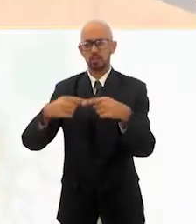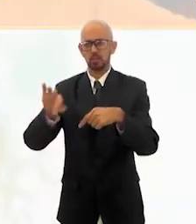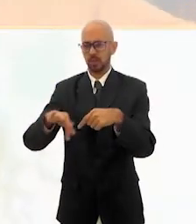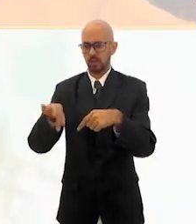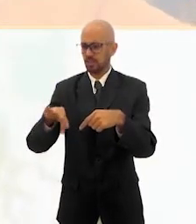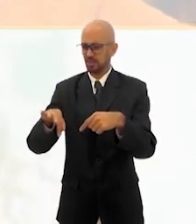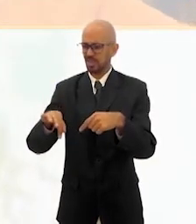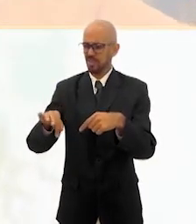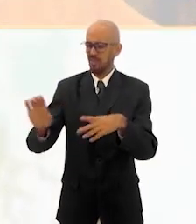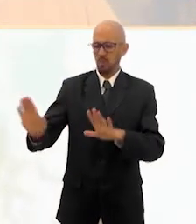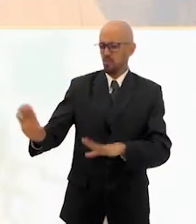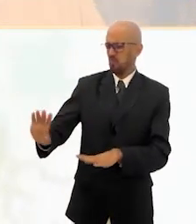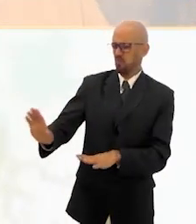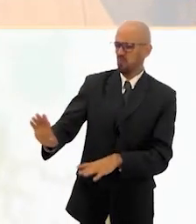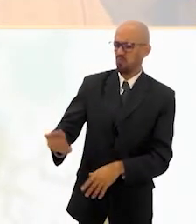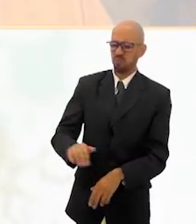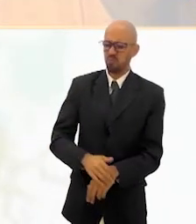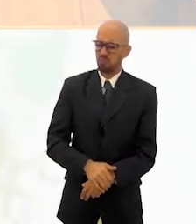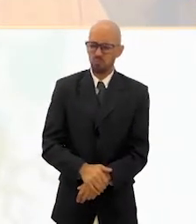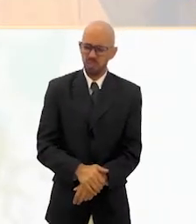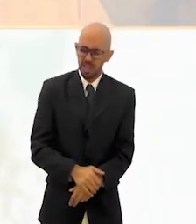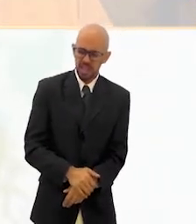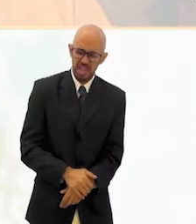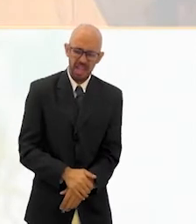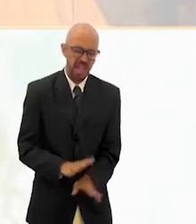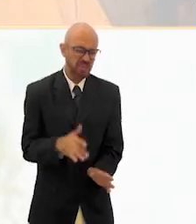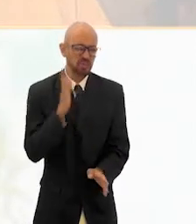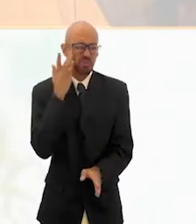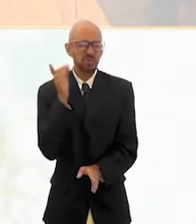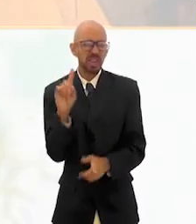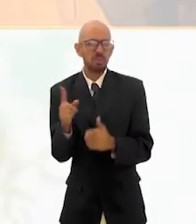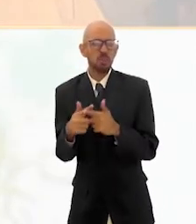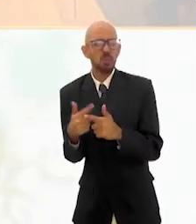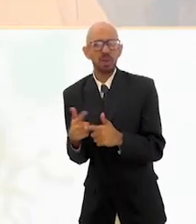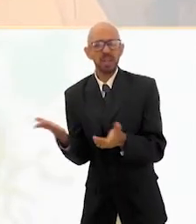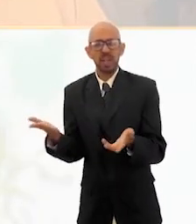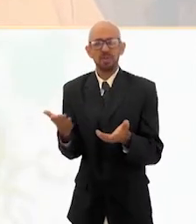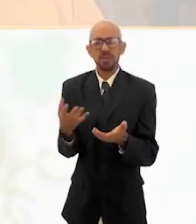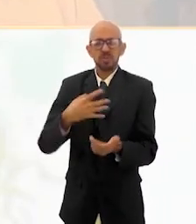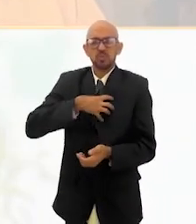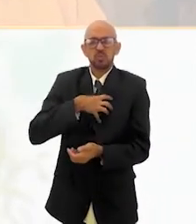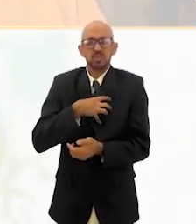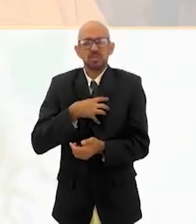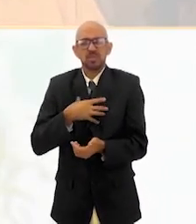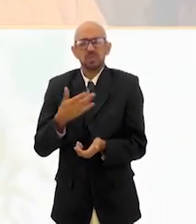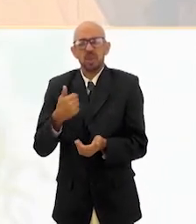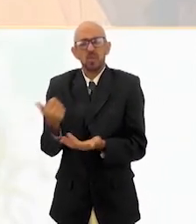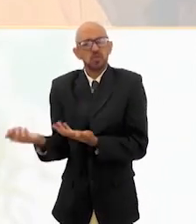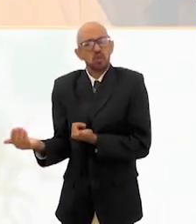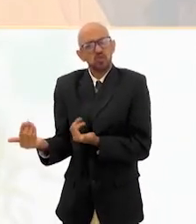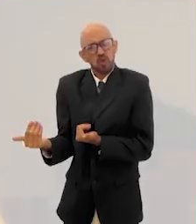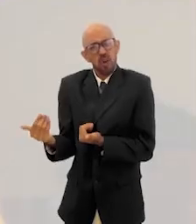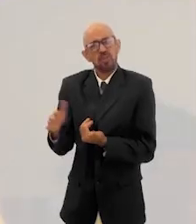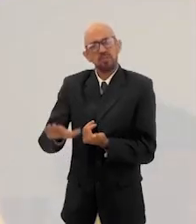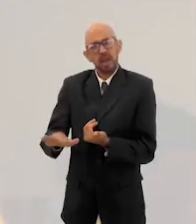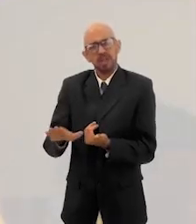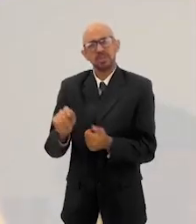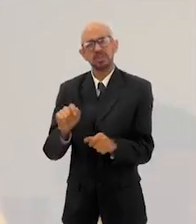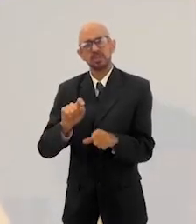falei, não, não é. Eu não sei por Vou quê, foi através nessa. mesmo sendo muito novo, mas